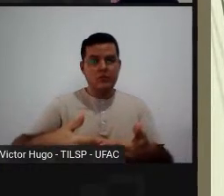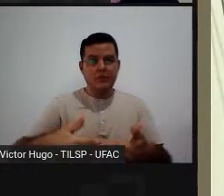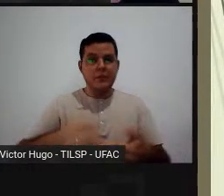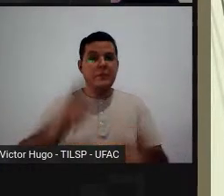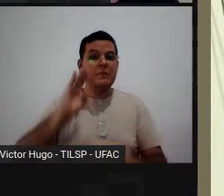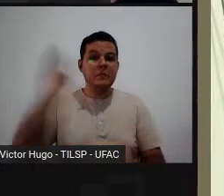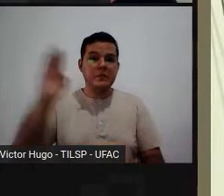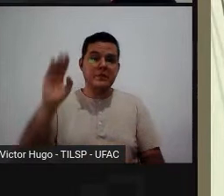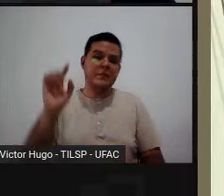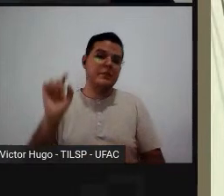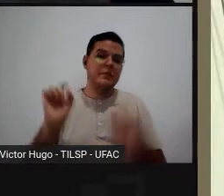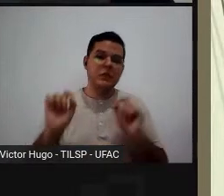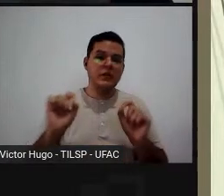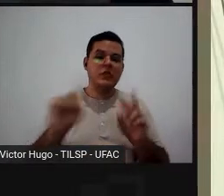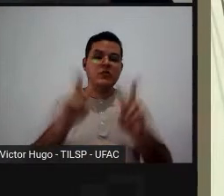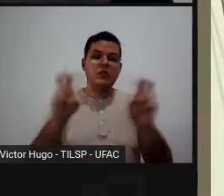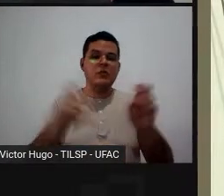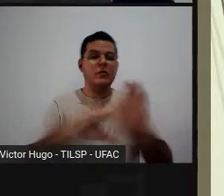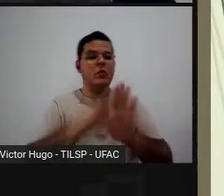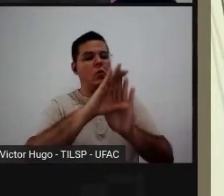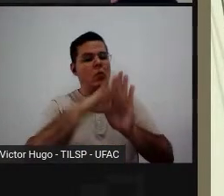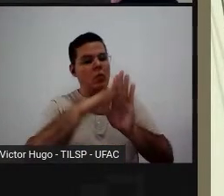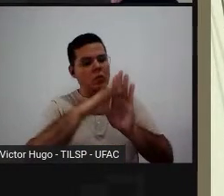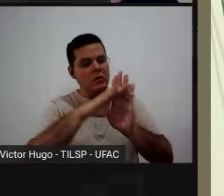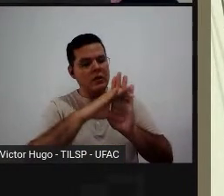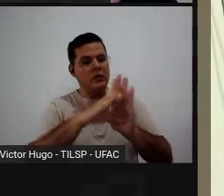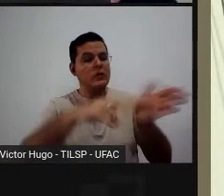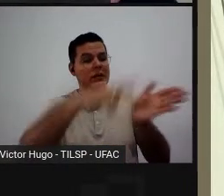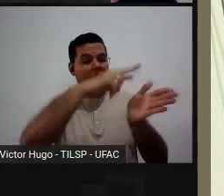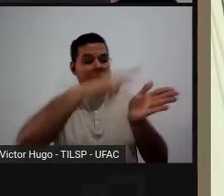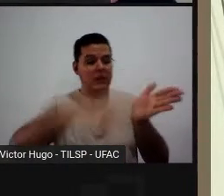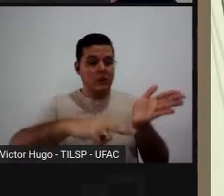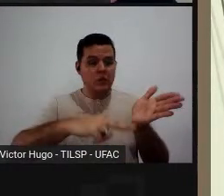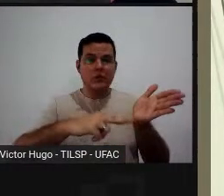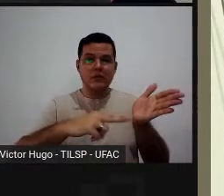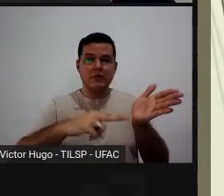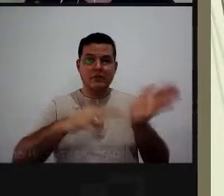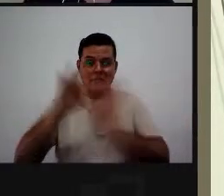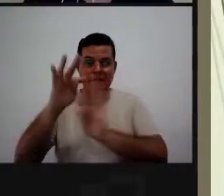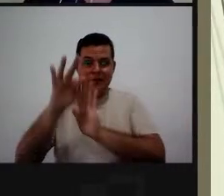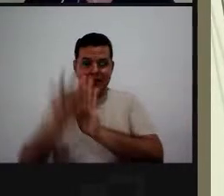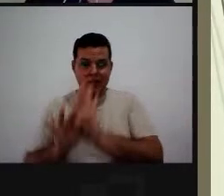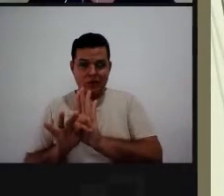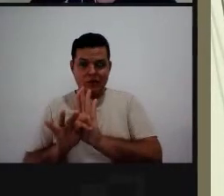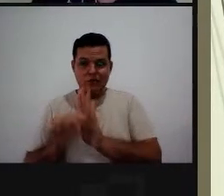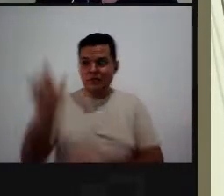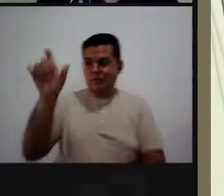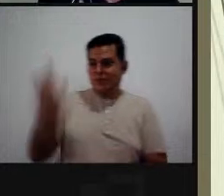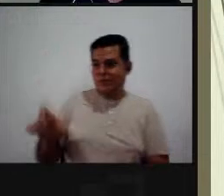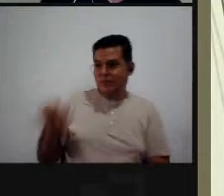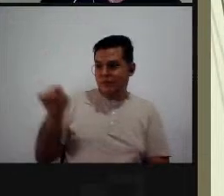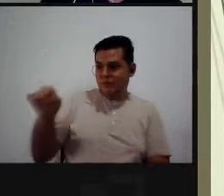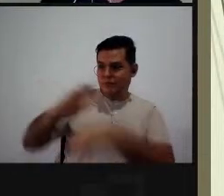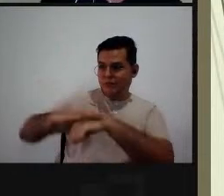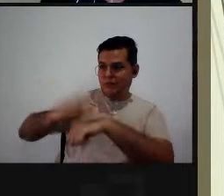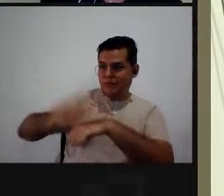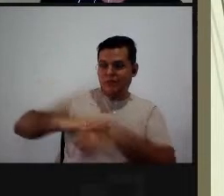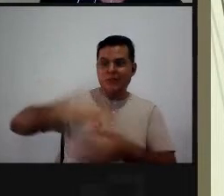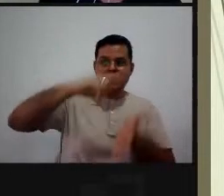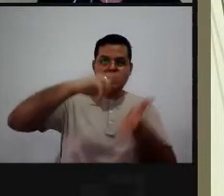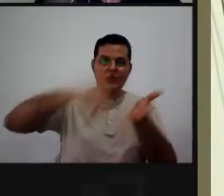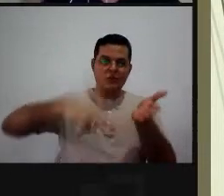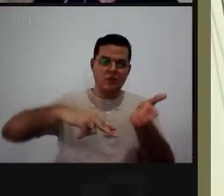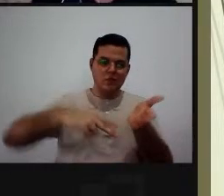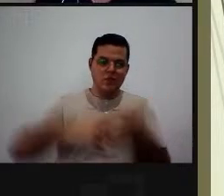conceito de leitura, texto, leitor. São diversas teorias e em cada uma dessas teorias você pensa de forma